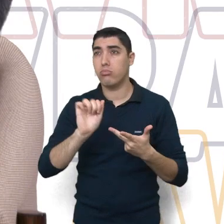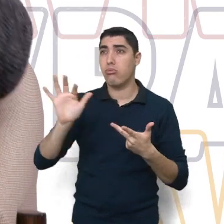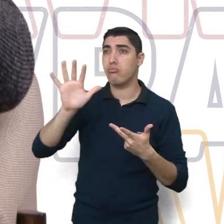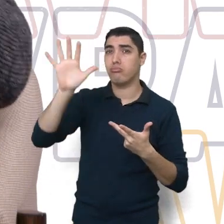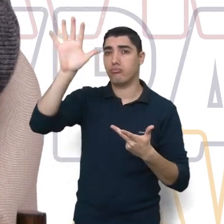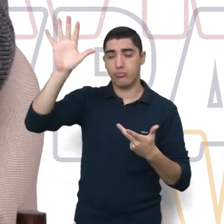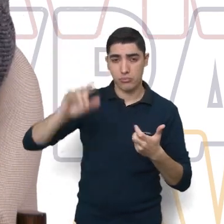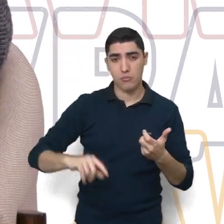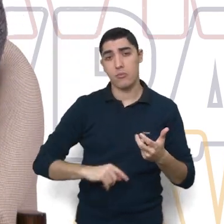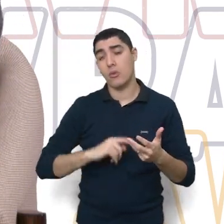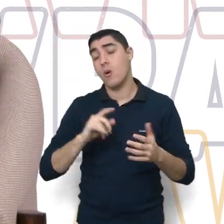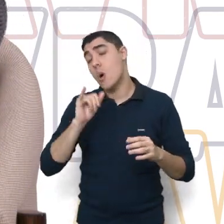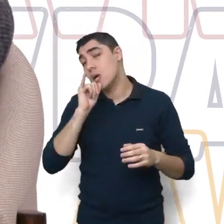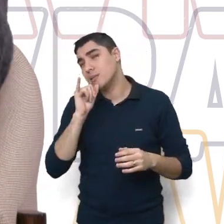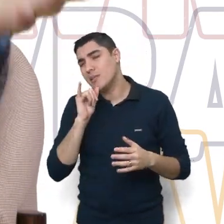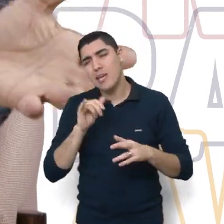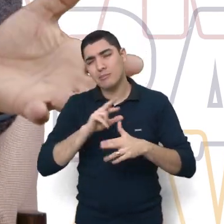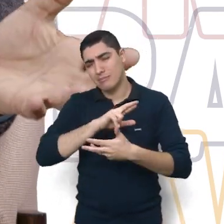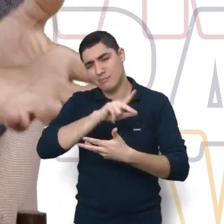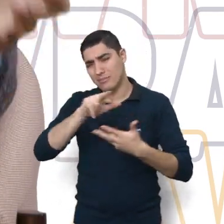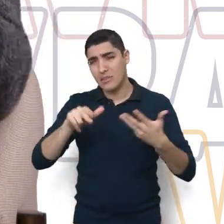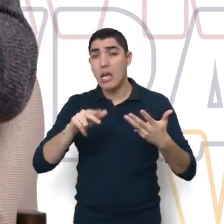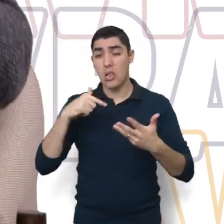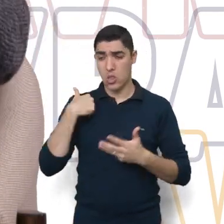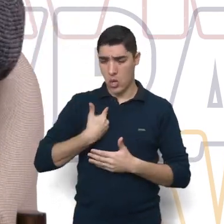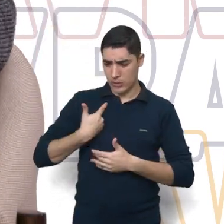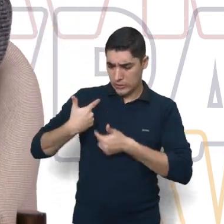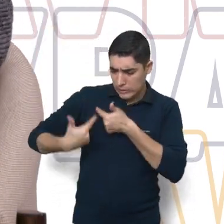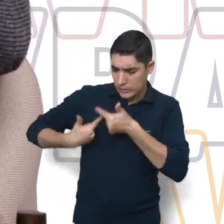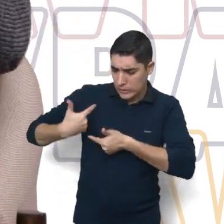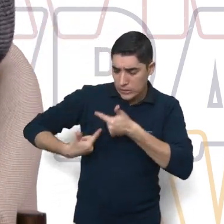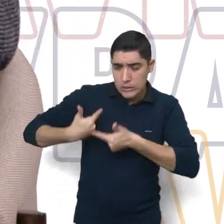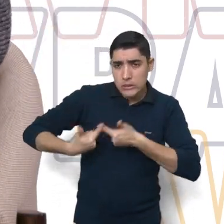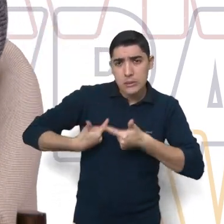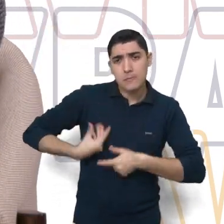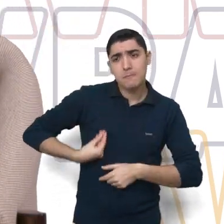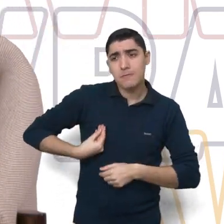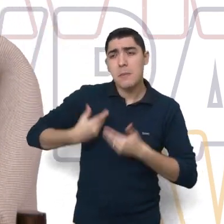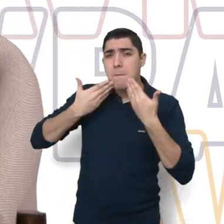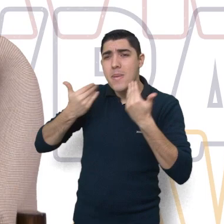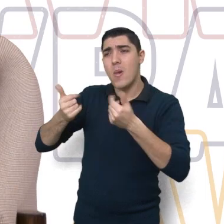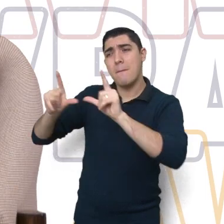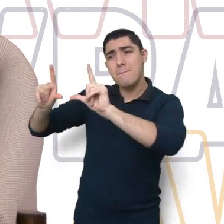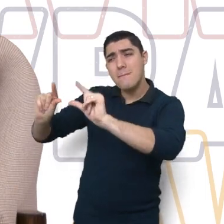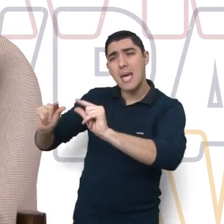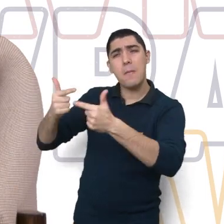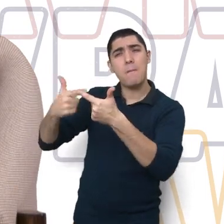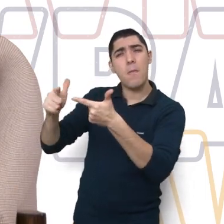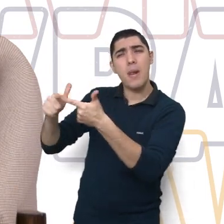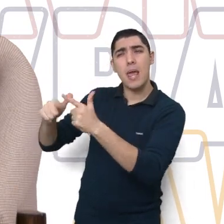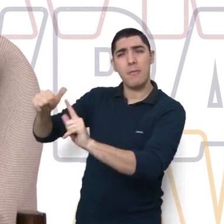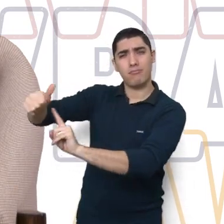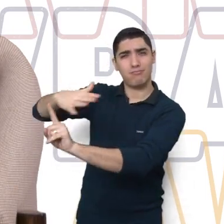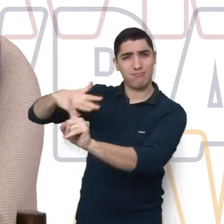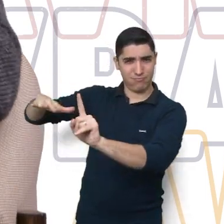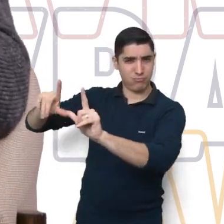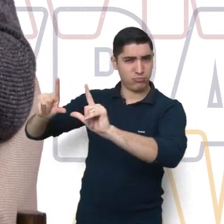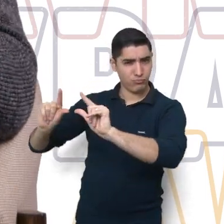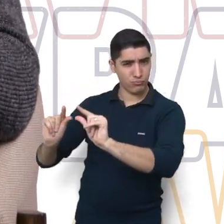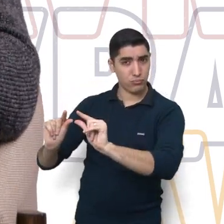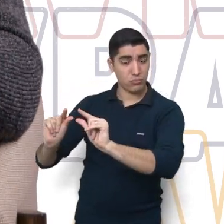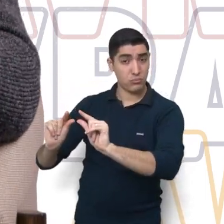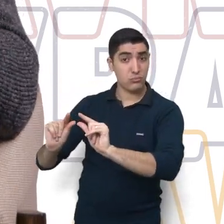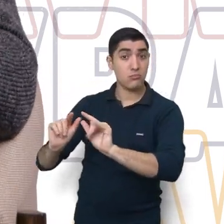CO2 ou né Vamos falar de forma positiva o quanto a gente trabalha né Para que mitigar os impactos ambientais